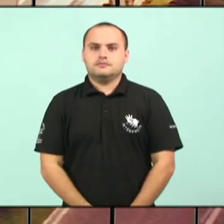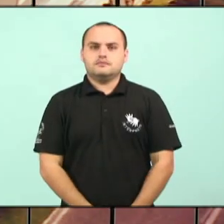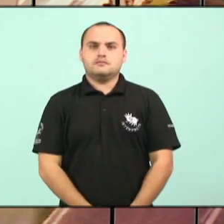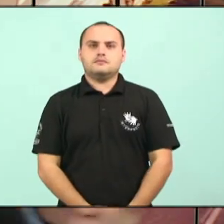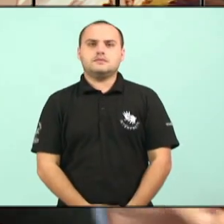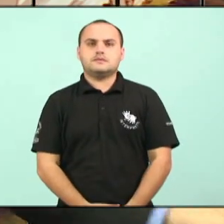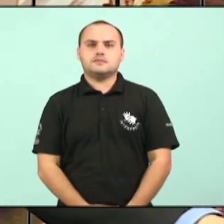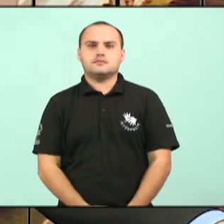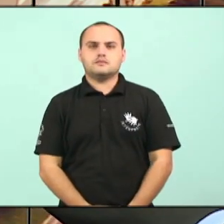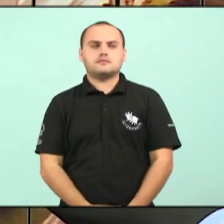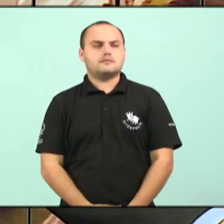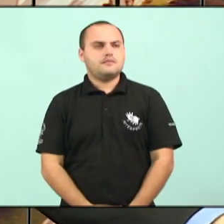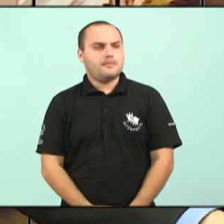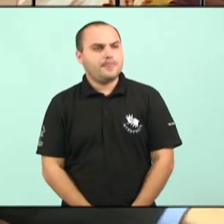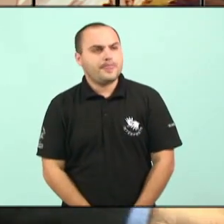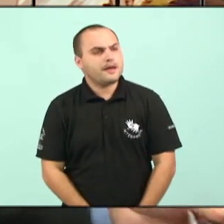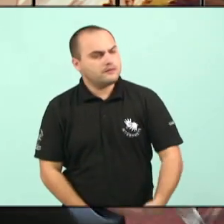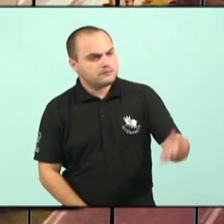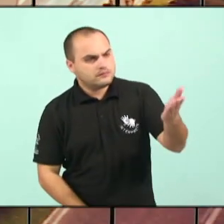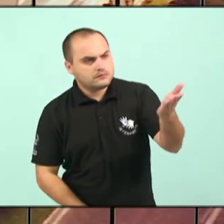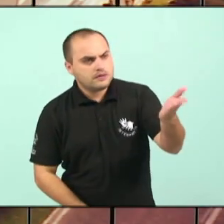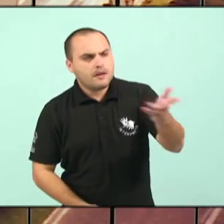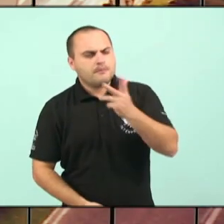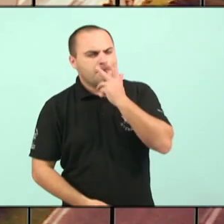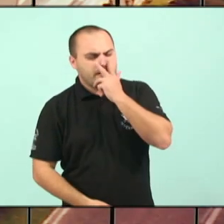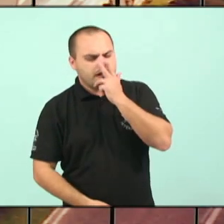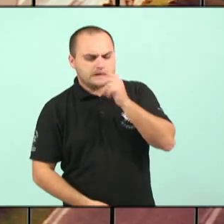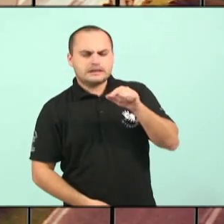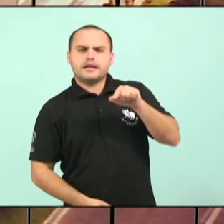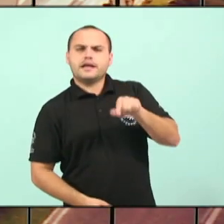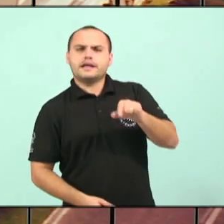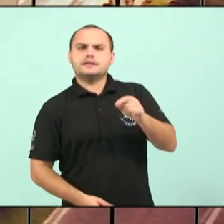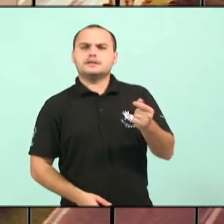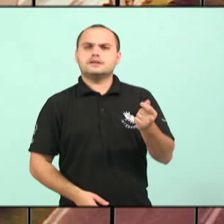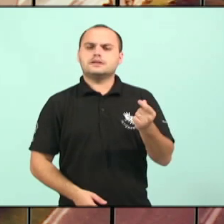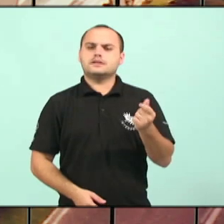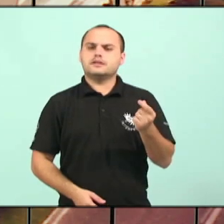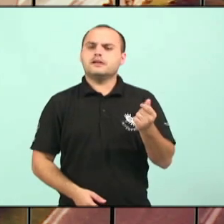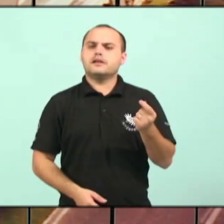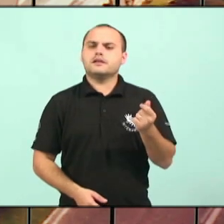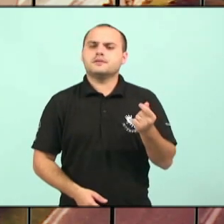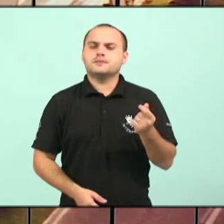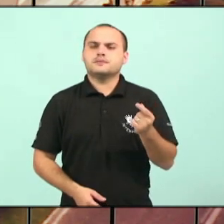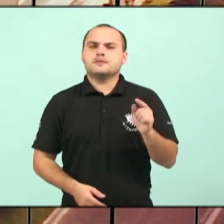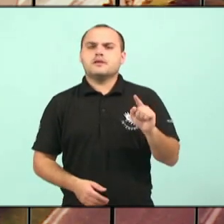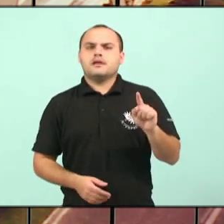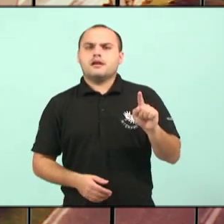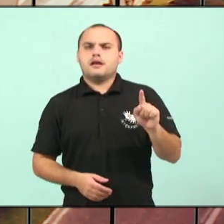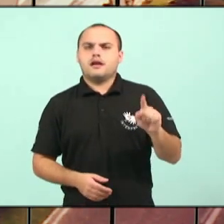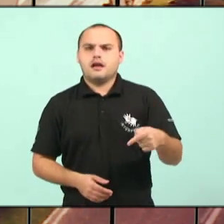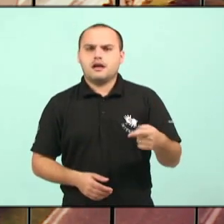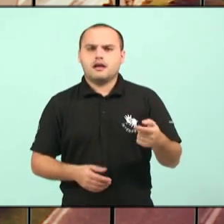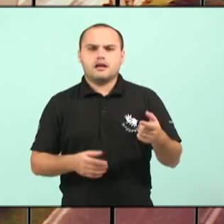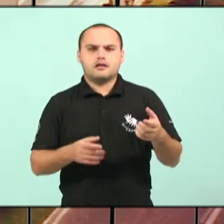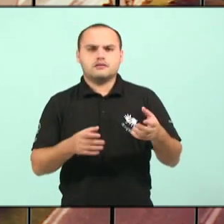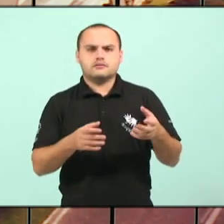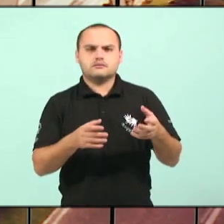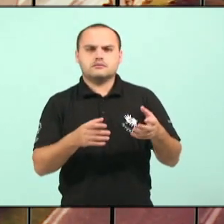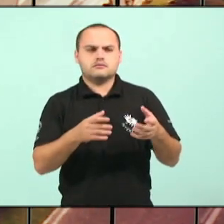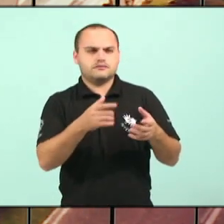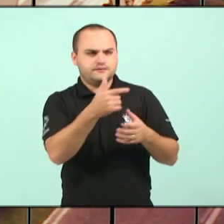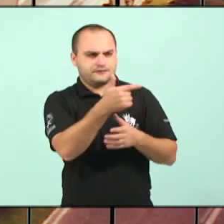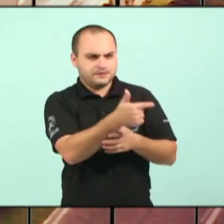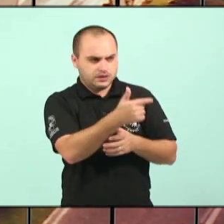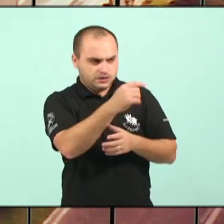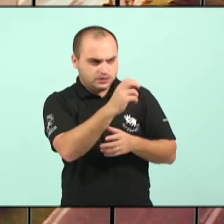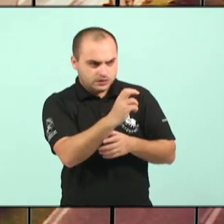senhor, me parece que esse dinheiro será num pacote para